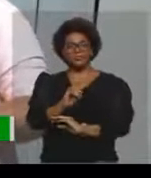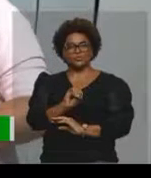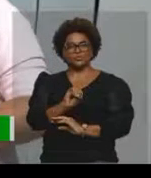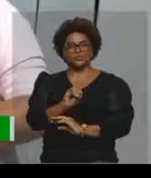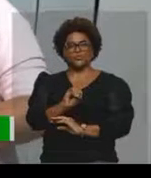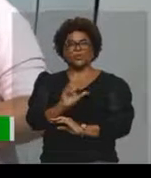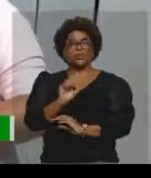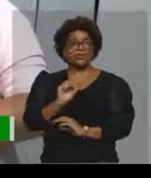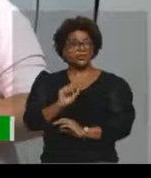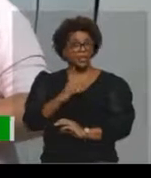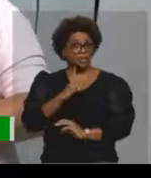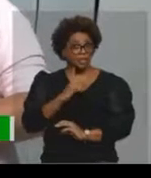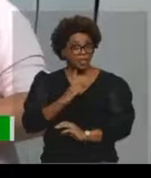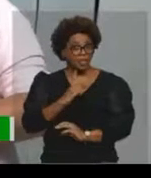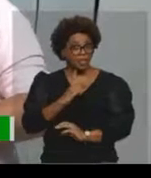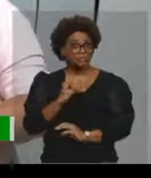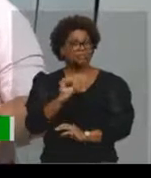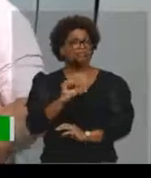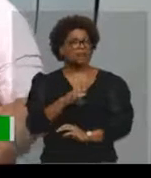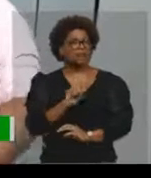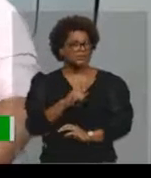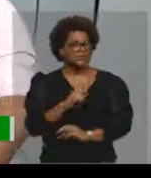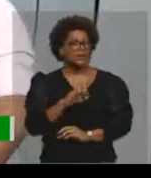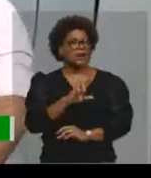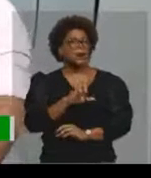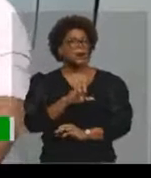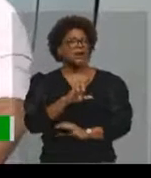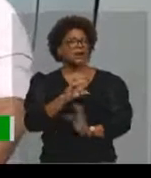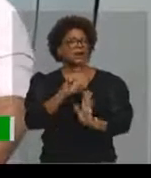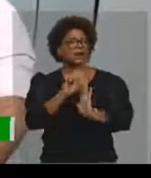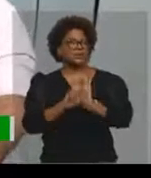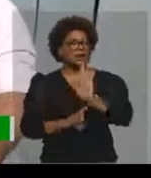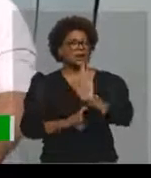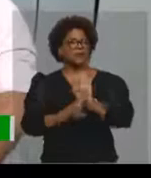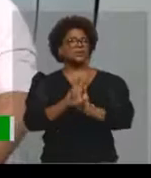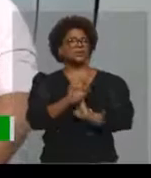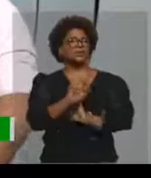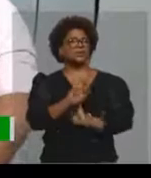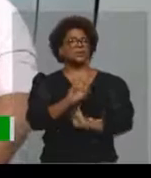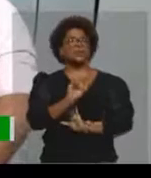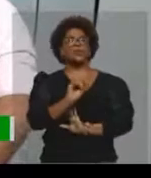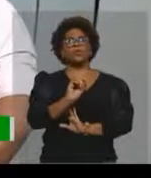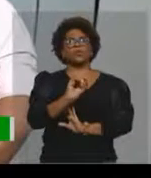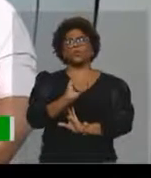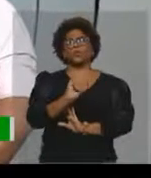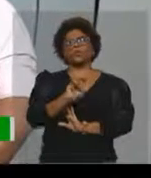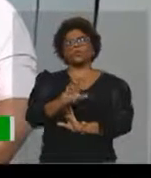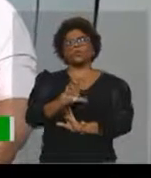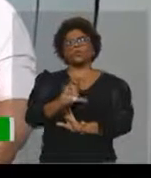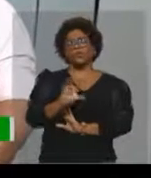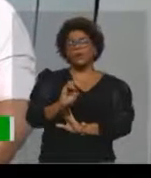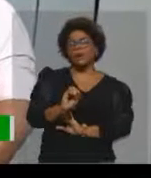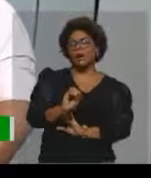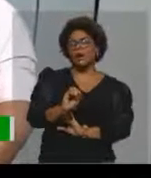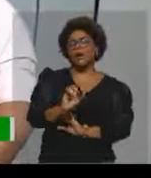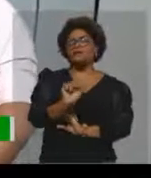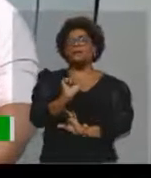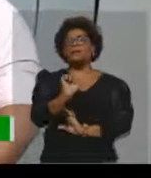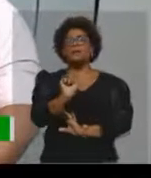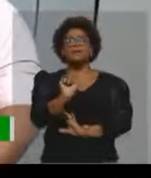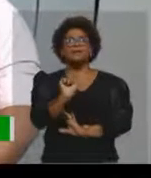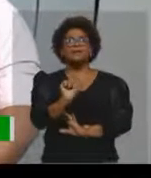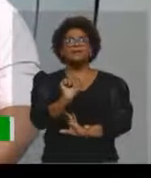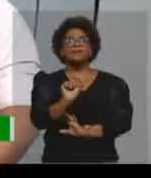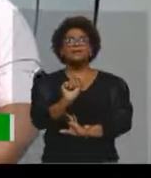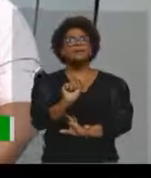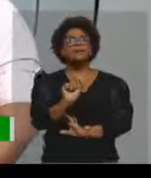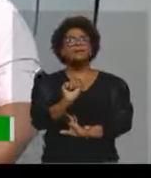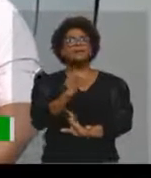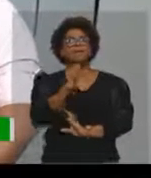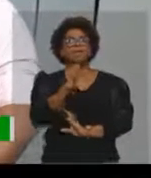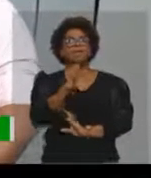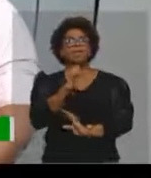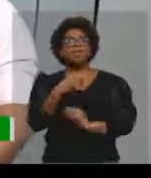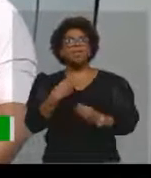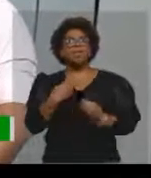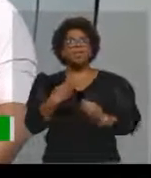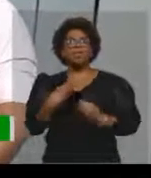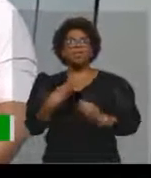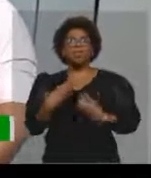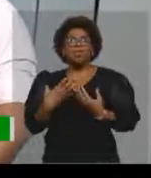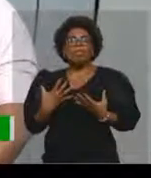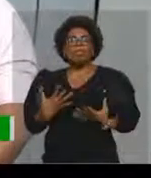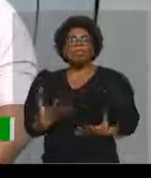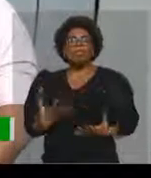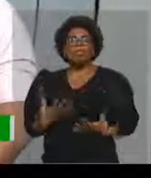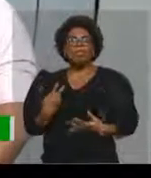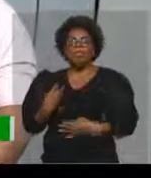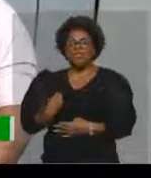muito presente nos roteiros, que são esses textos aí que faz com que os atores deem vida às novelas,